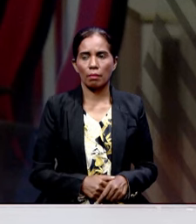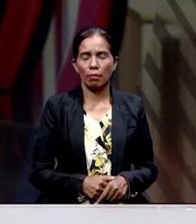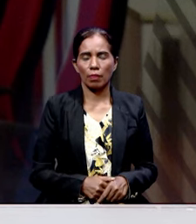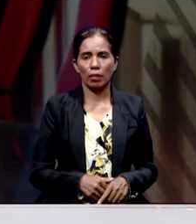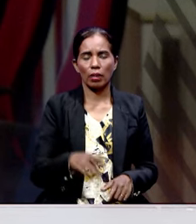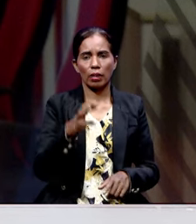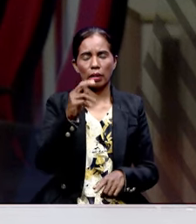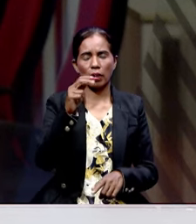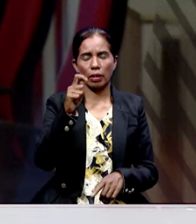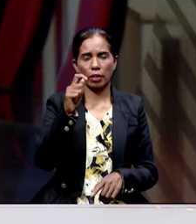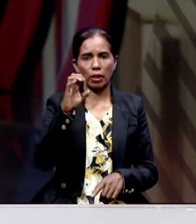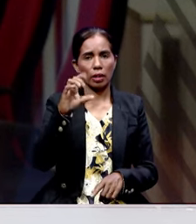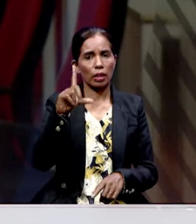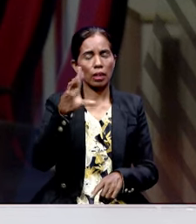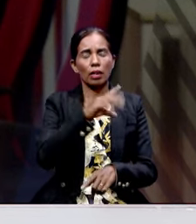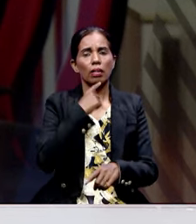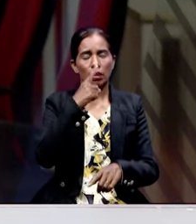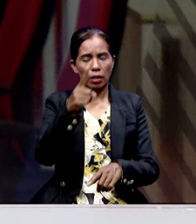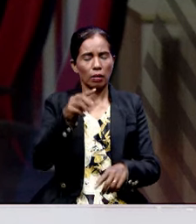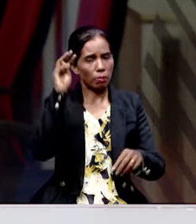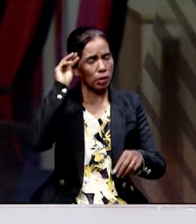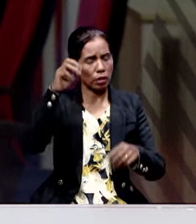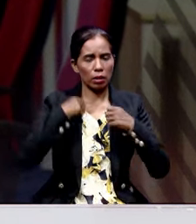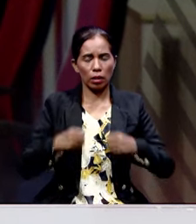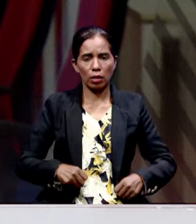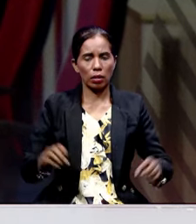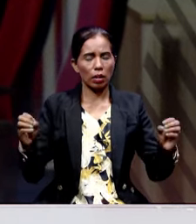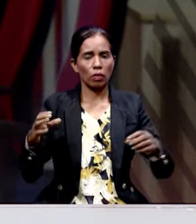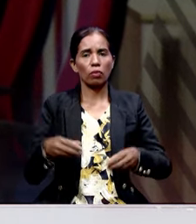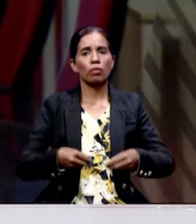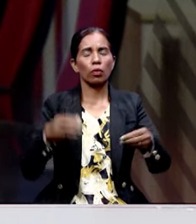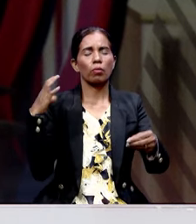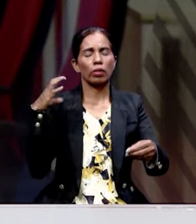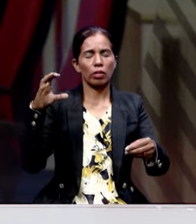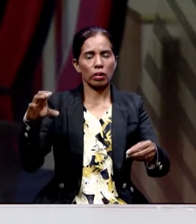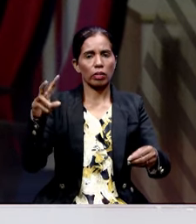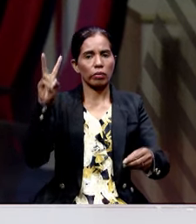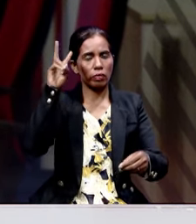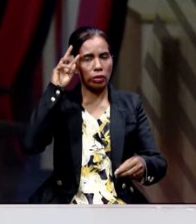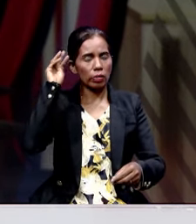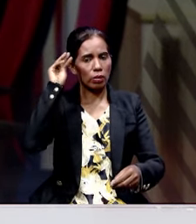Venit el consideră ministre Saudi la fo competenție ba viceministru Nangrua.